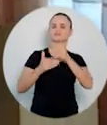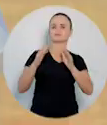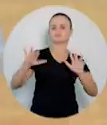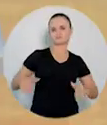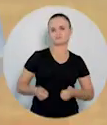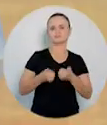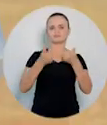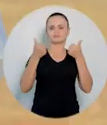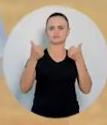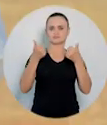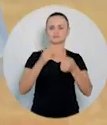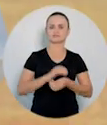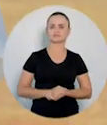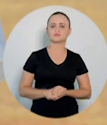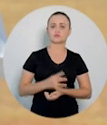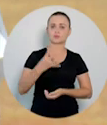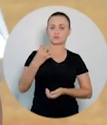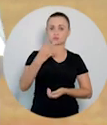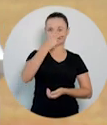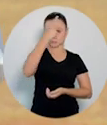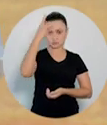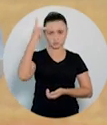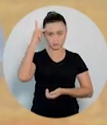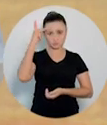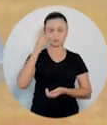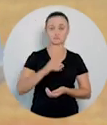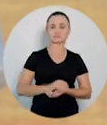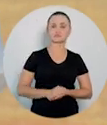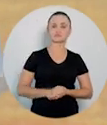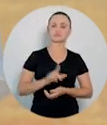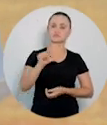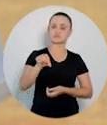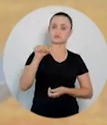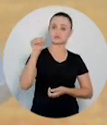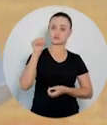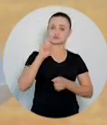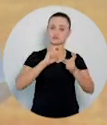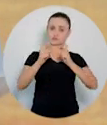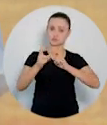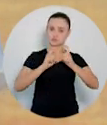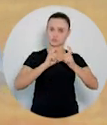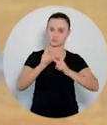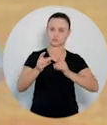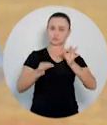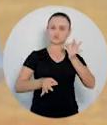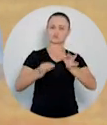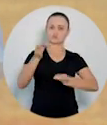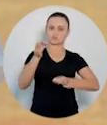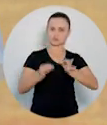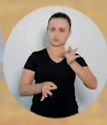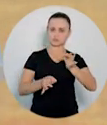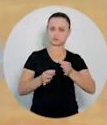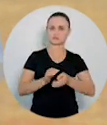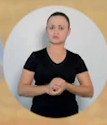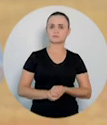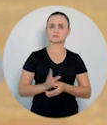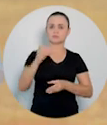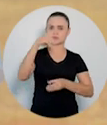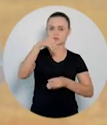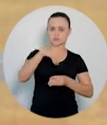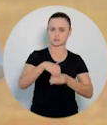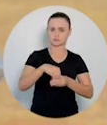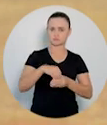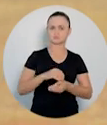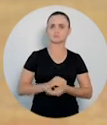melhor. 4 membros da advocacia foram sabatinados pela Comissão de Constituição, Justiça e Cidadania no Senado